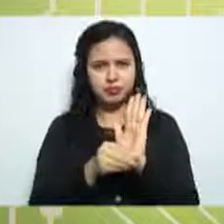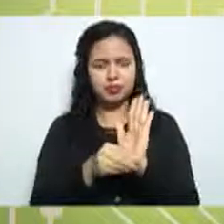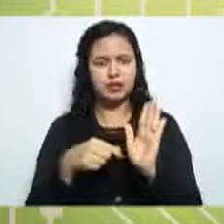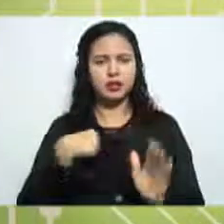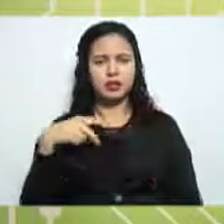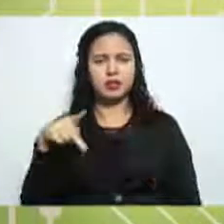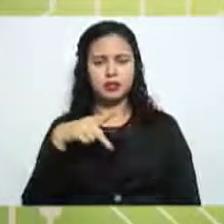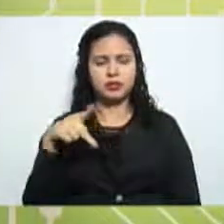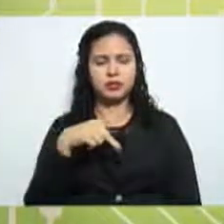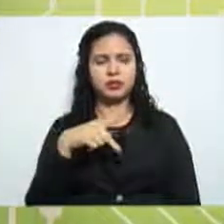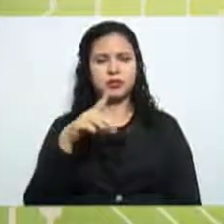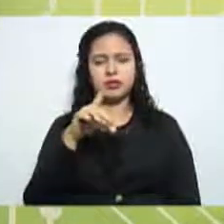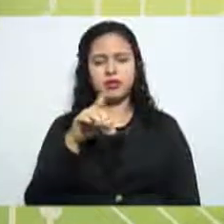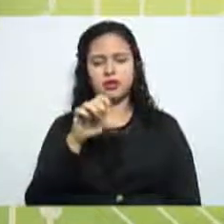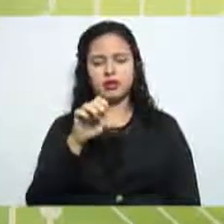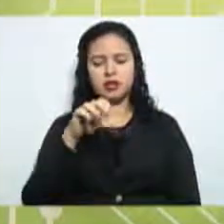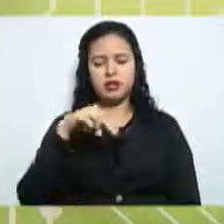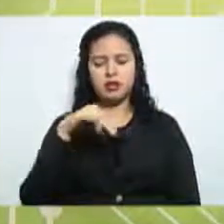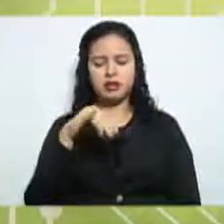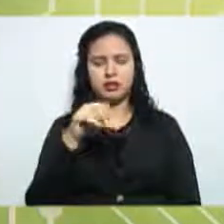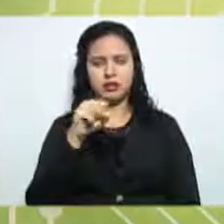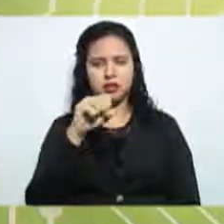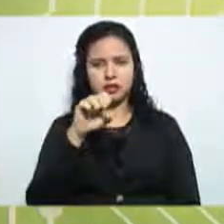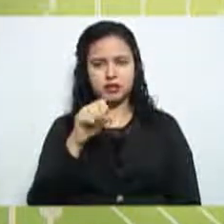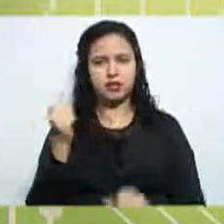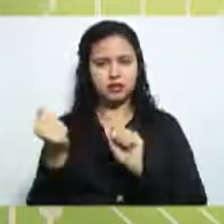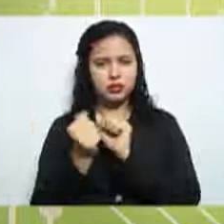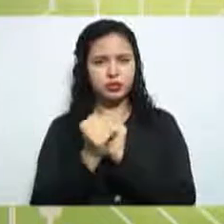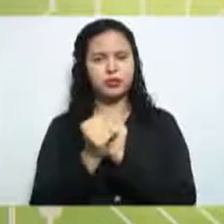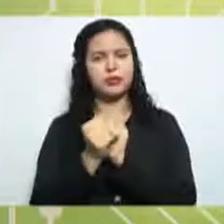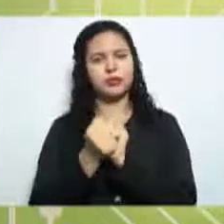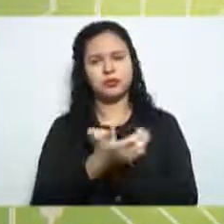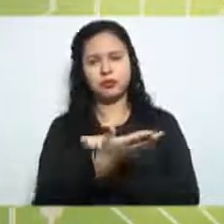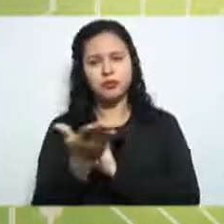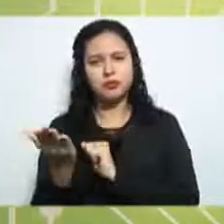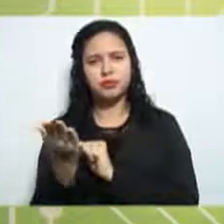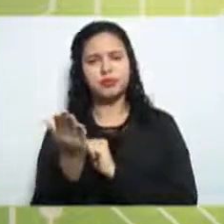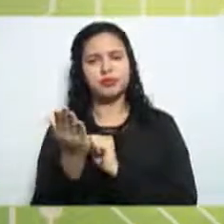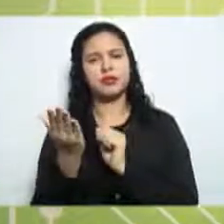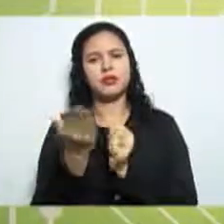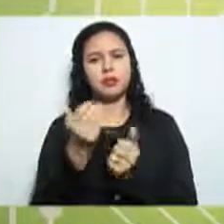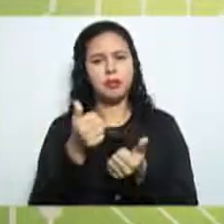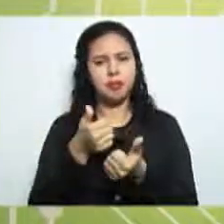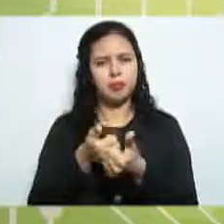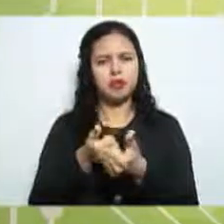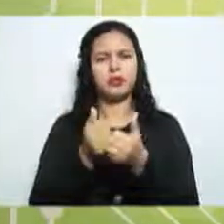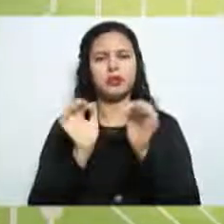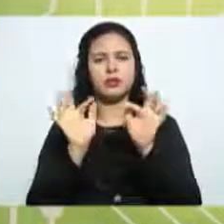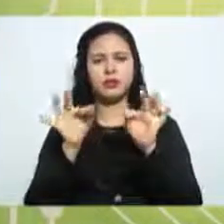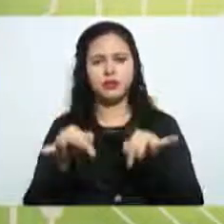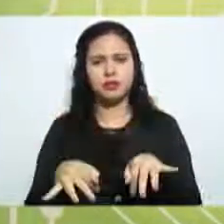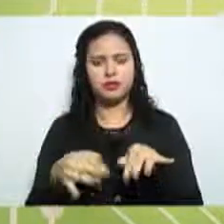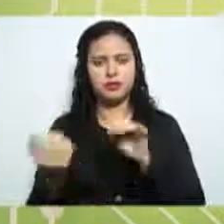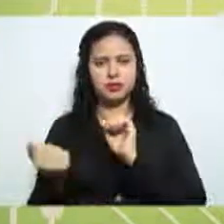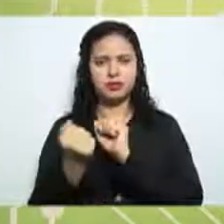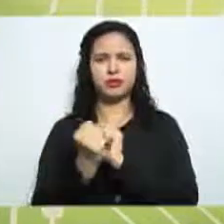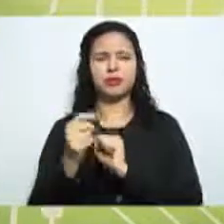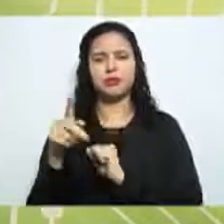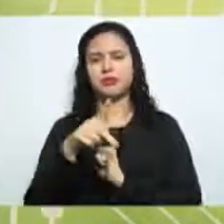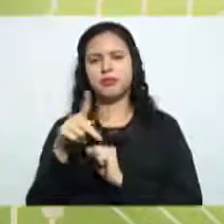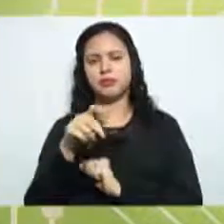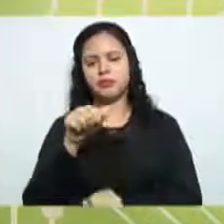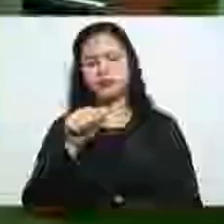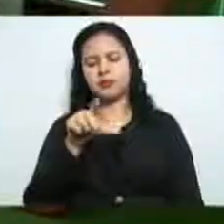sou a professora Denise Tontiucci, estou aqui com vocês para tocar a parte final da nossa disciplina. Está me acompanhando na disciplina a